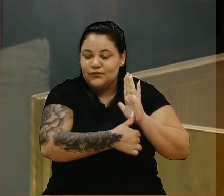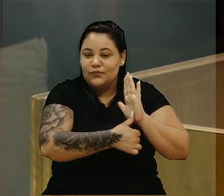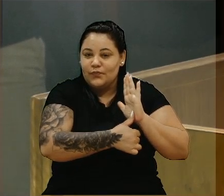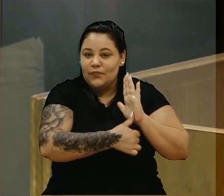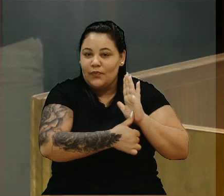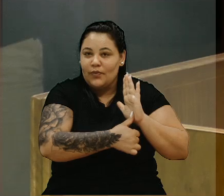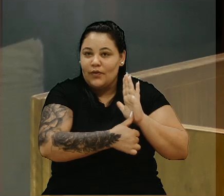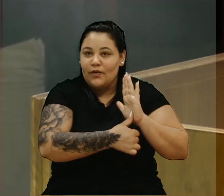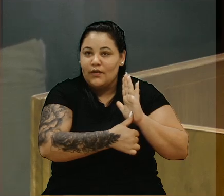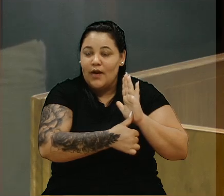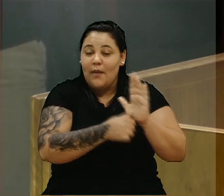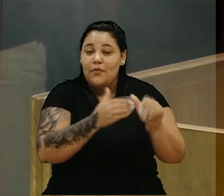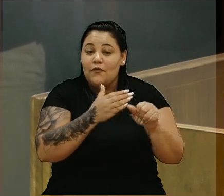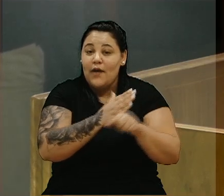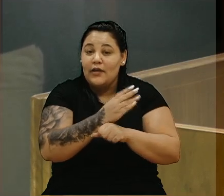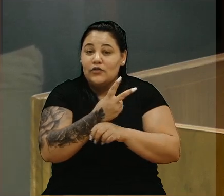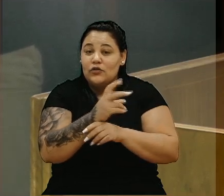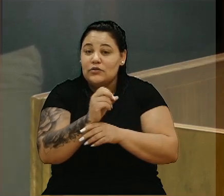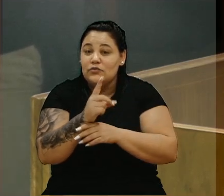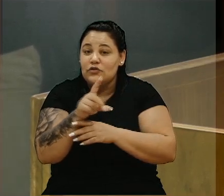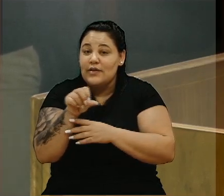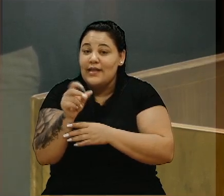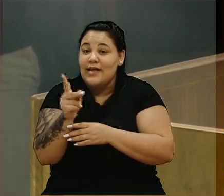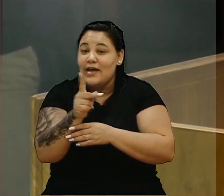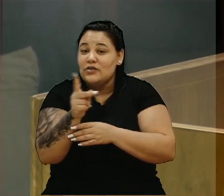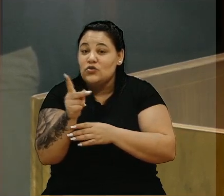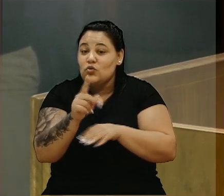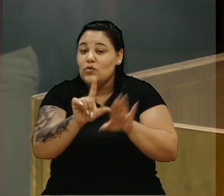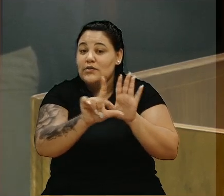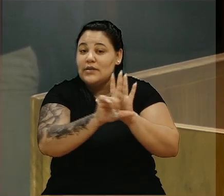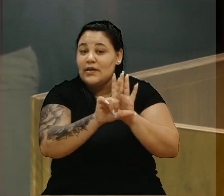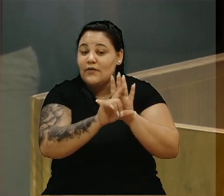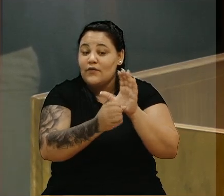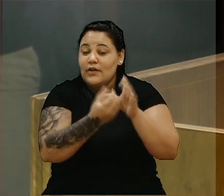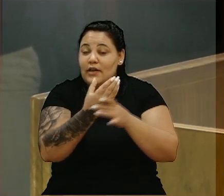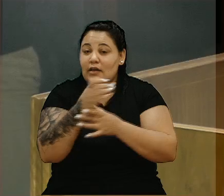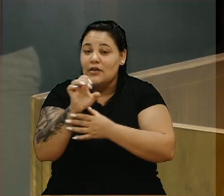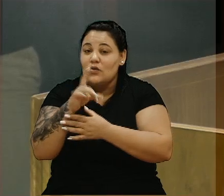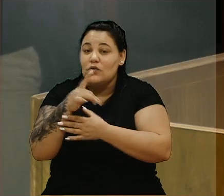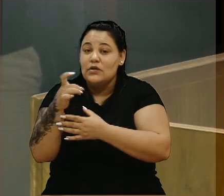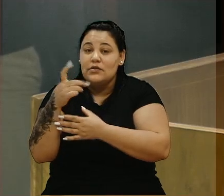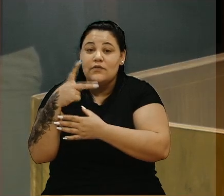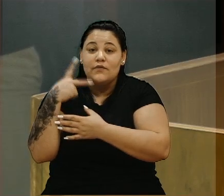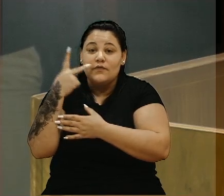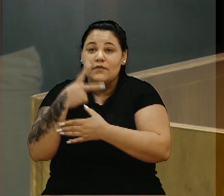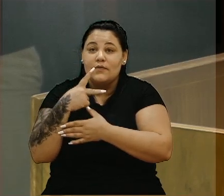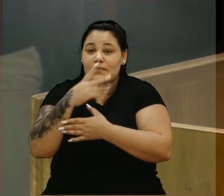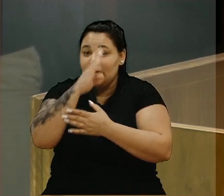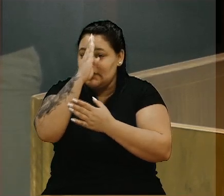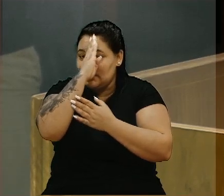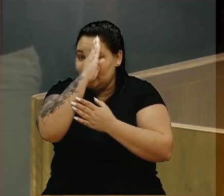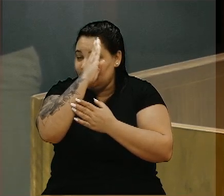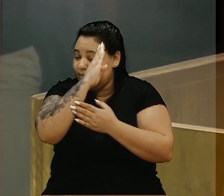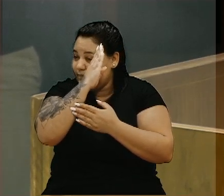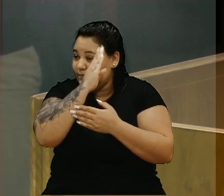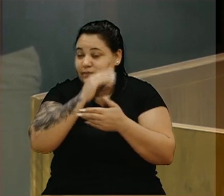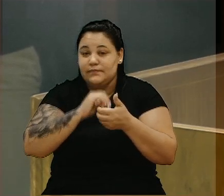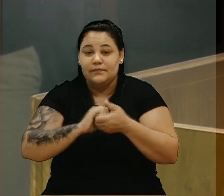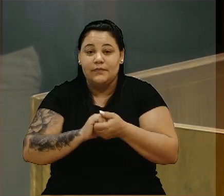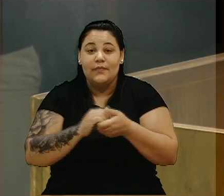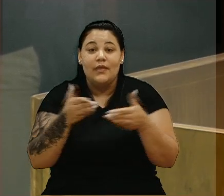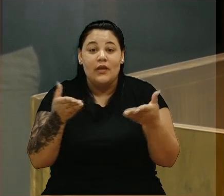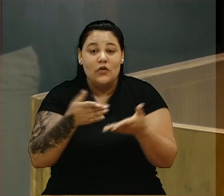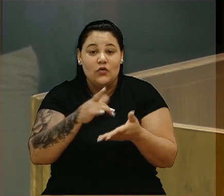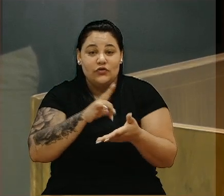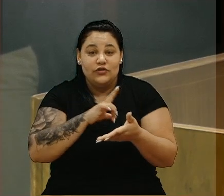em 2019. Essas duas leis de autoria de ex-vereador Adriano Bressa. E hoje